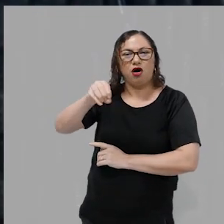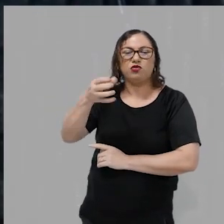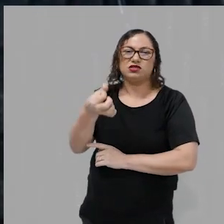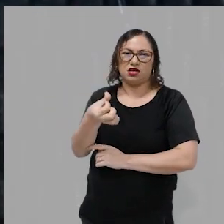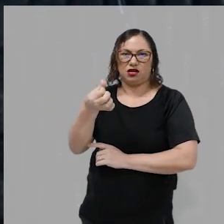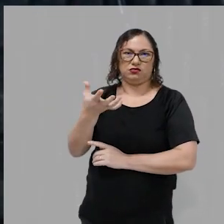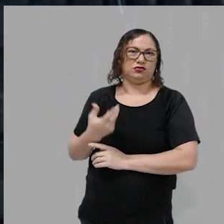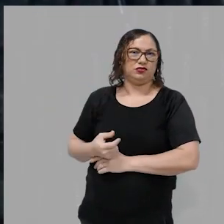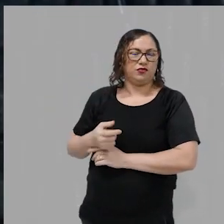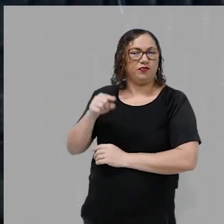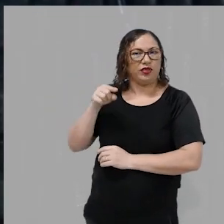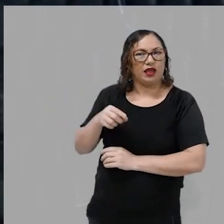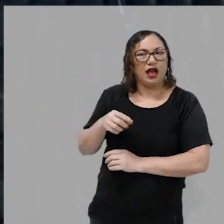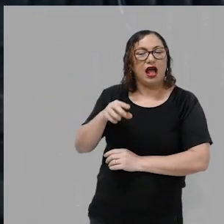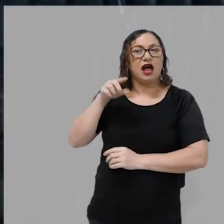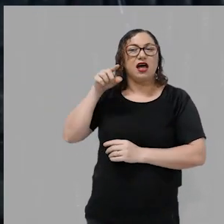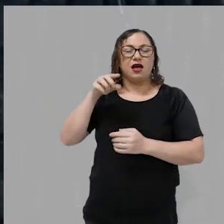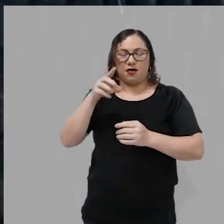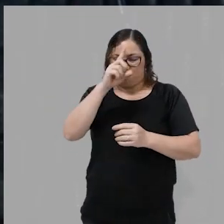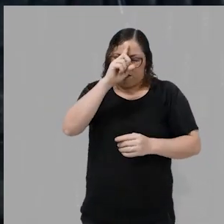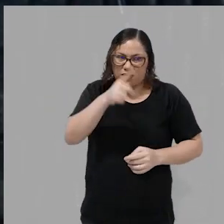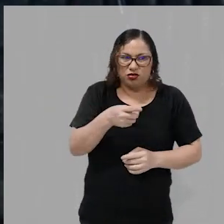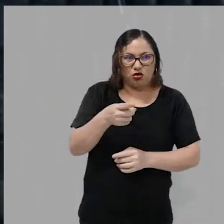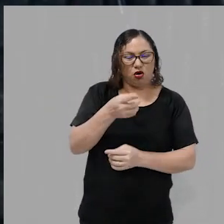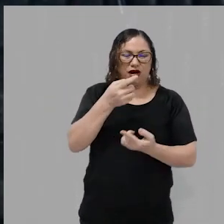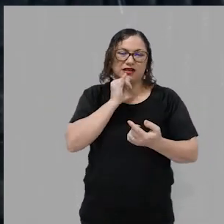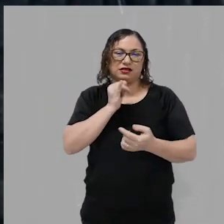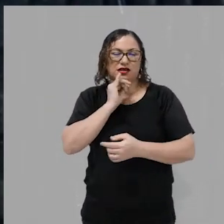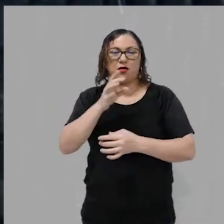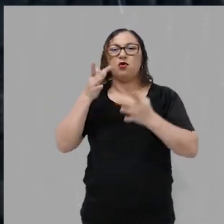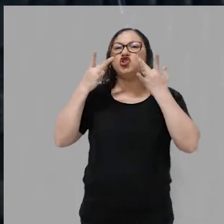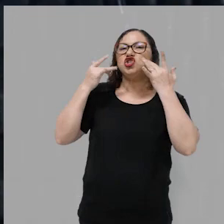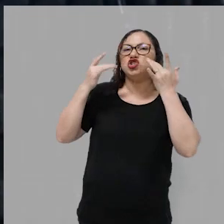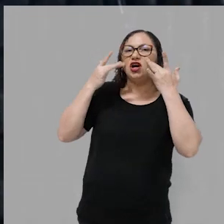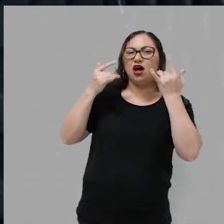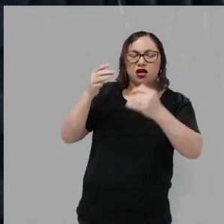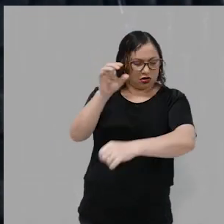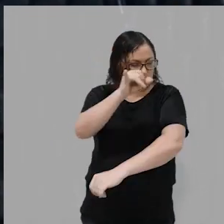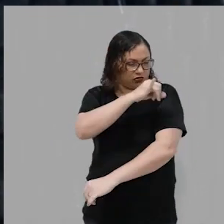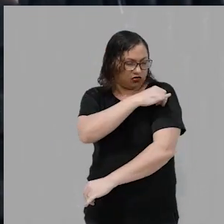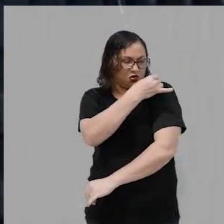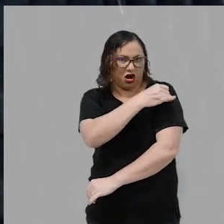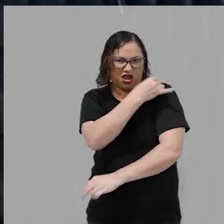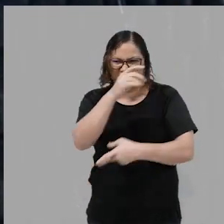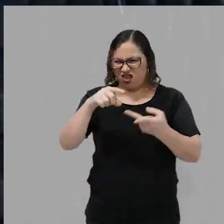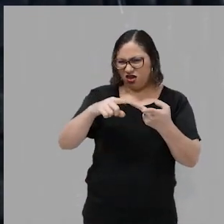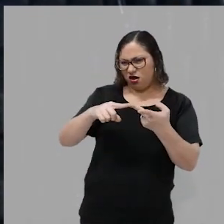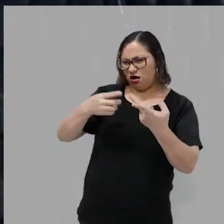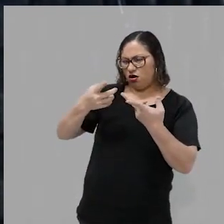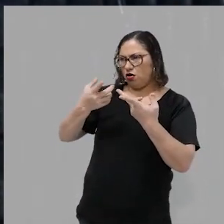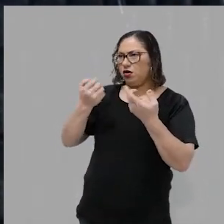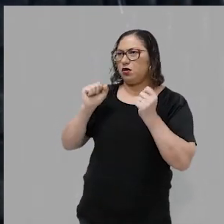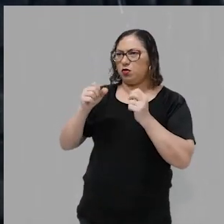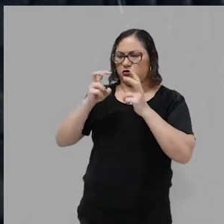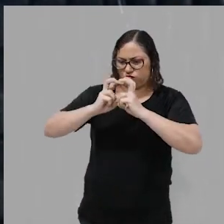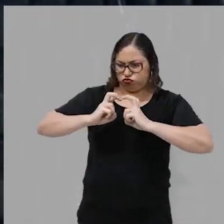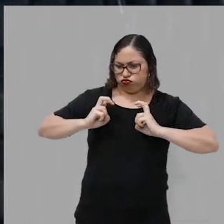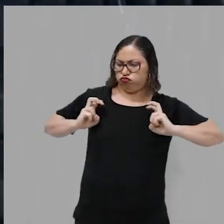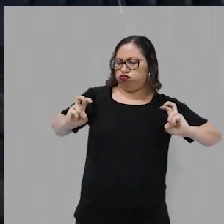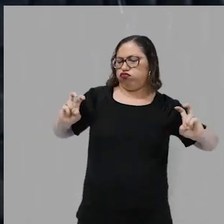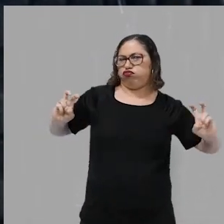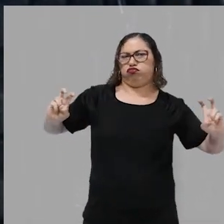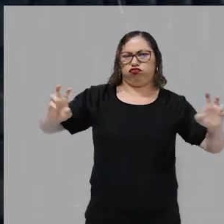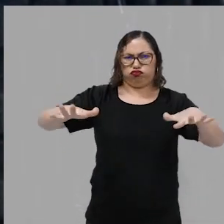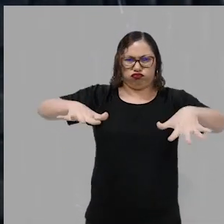Janeiro, né, mas também em outros lugares do Brasil, teatros decentes que pudessem comportar esses nobres, elegantes,